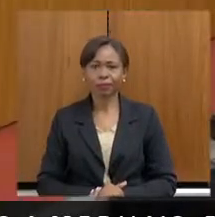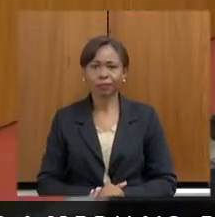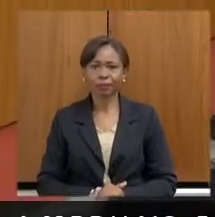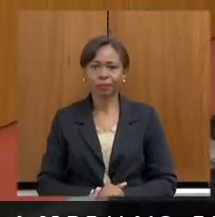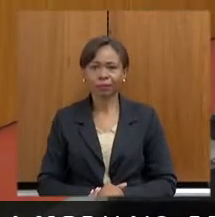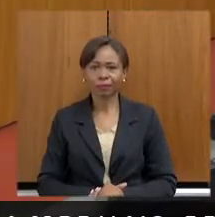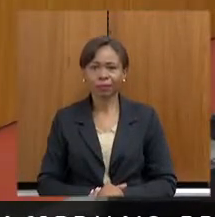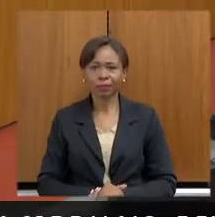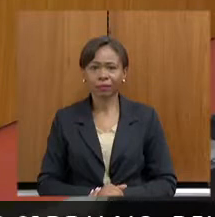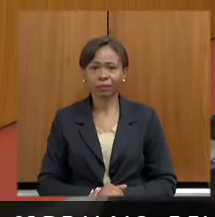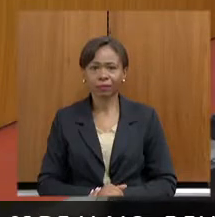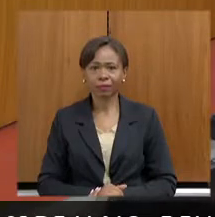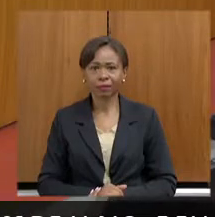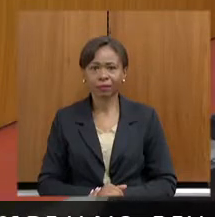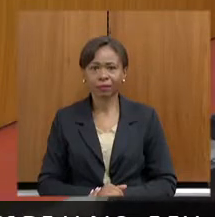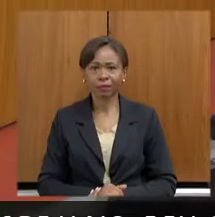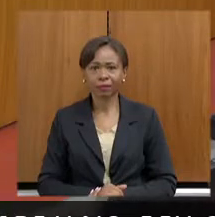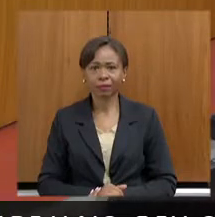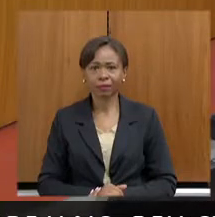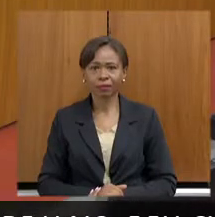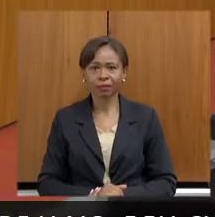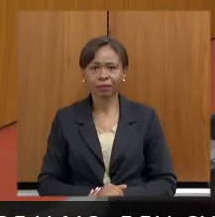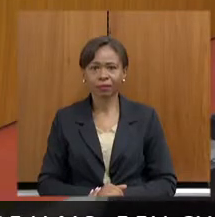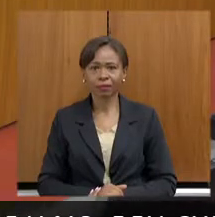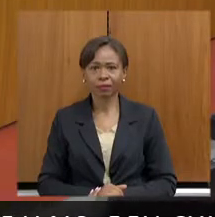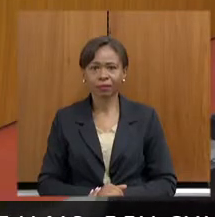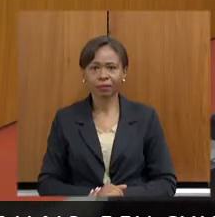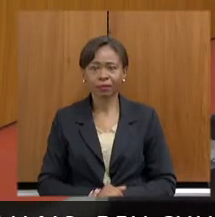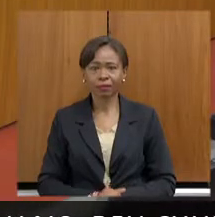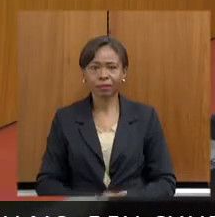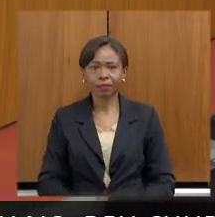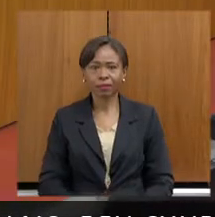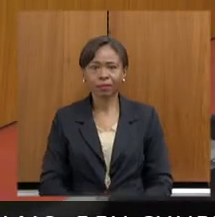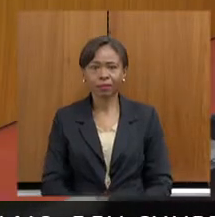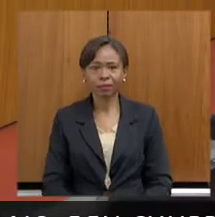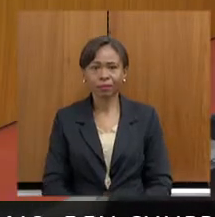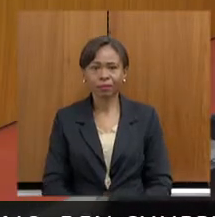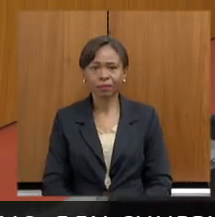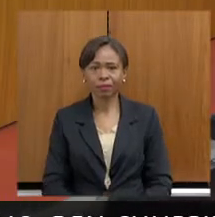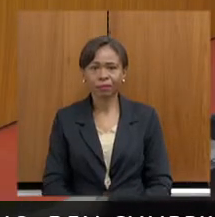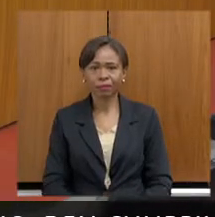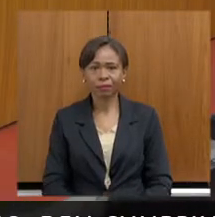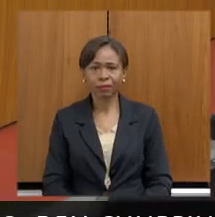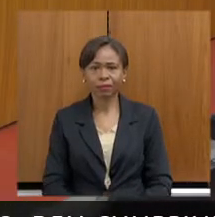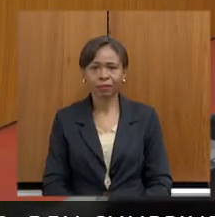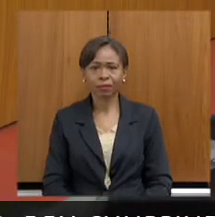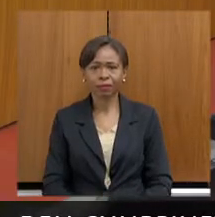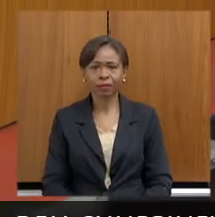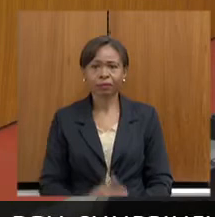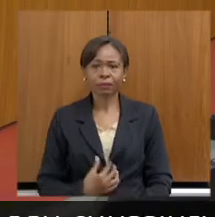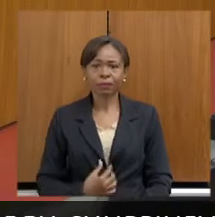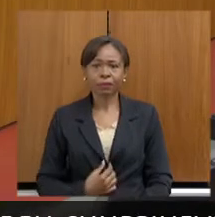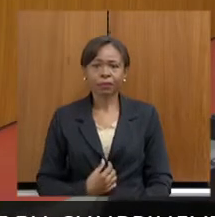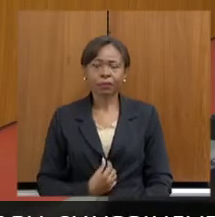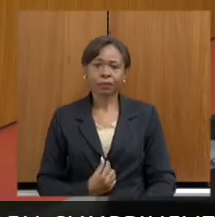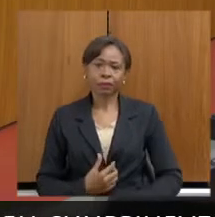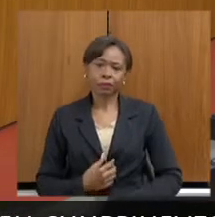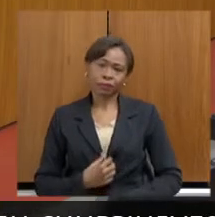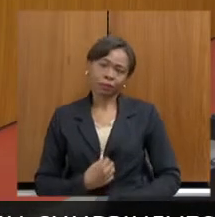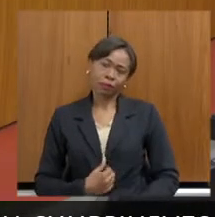a música de Alison pessoal eu falei primeiro imprimir para mim é